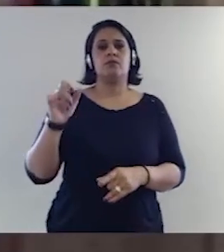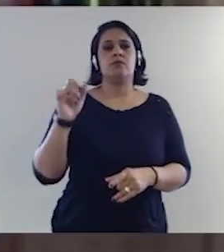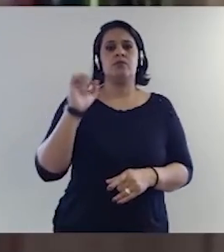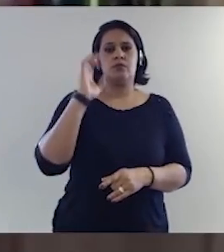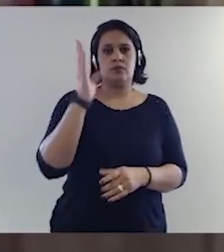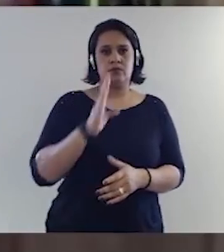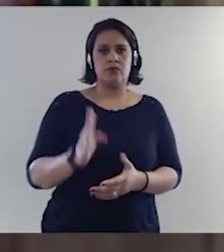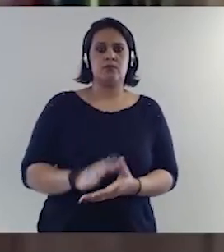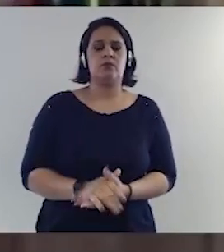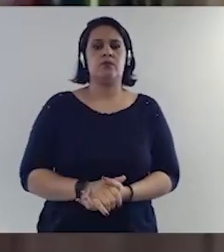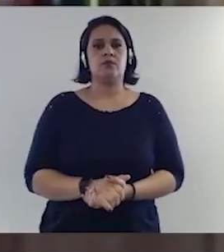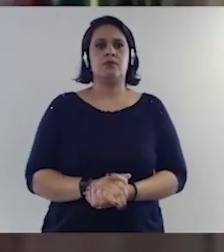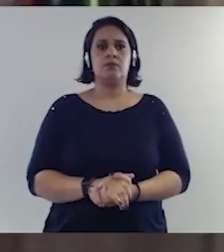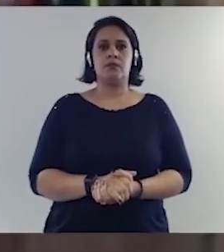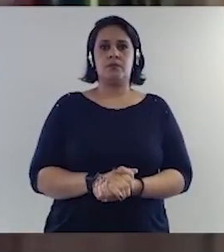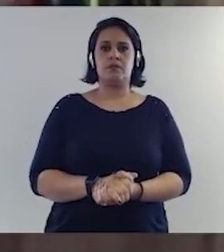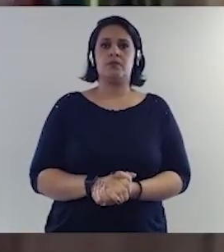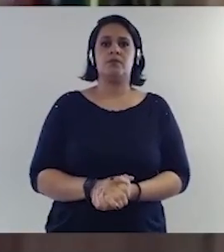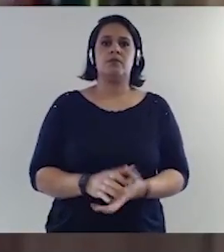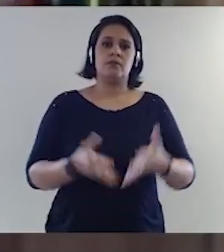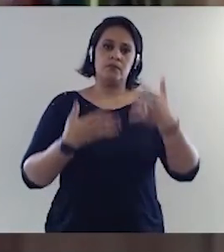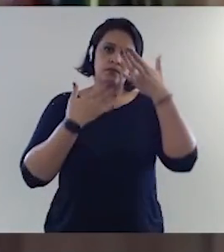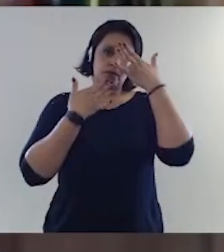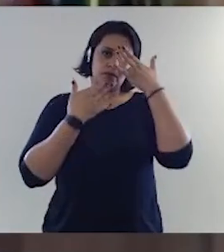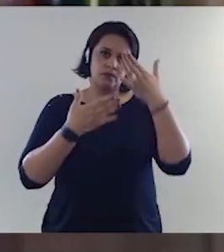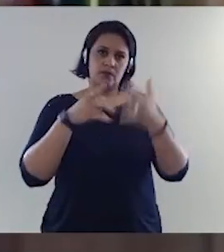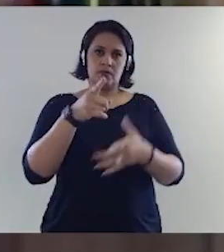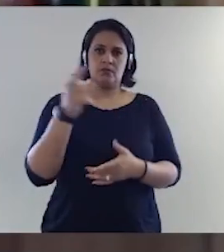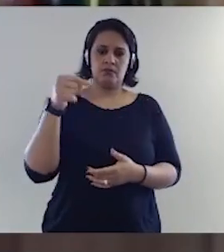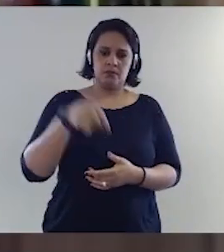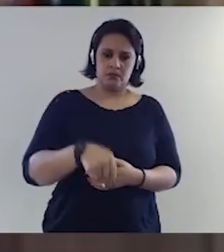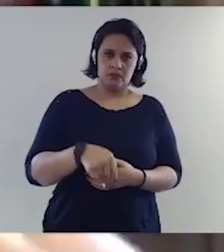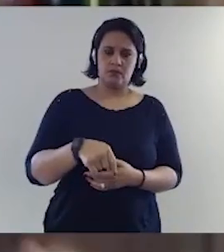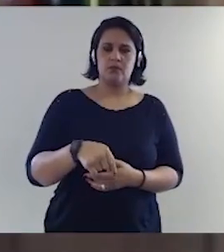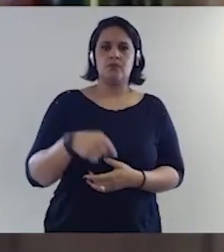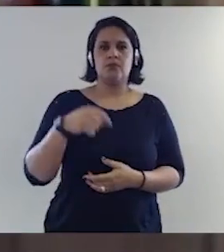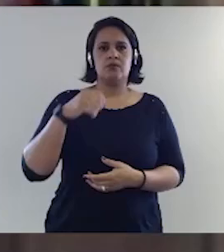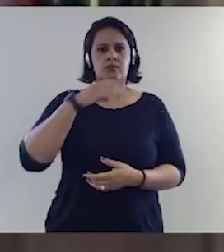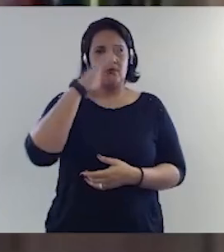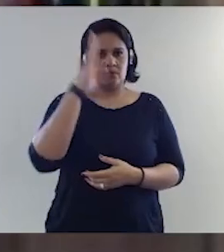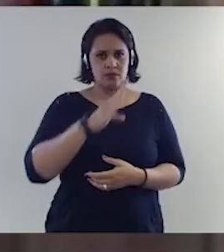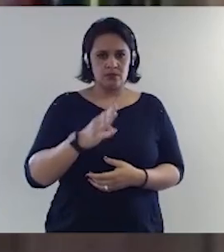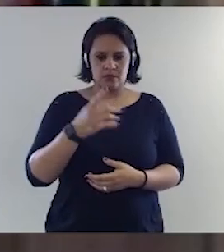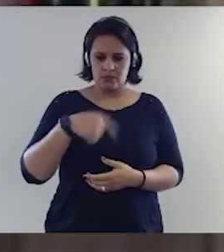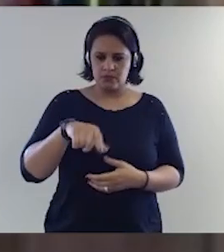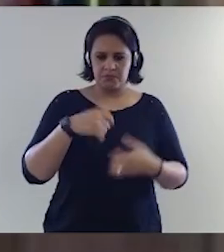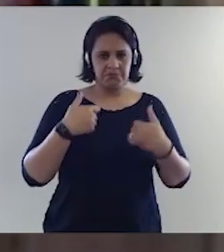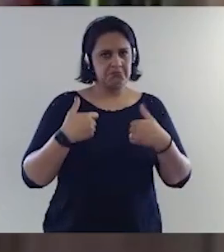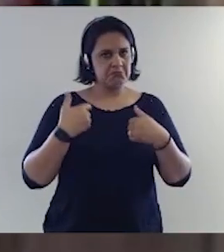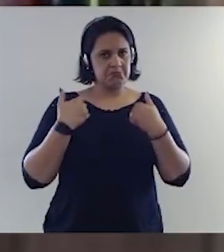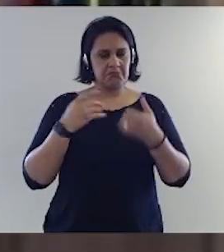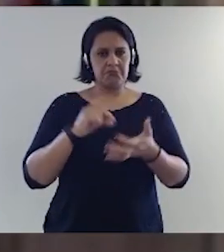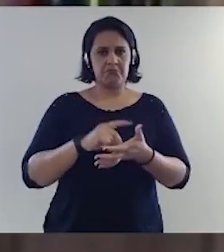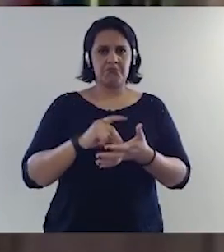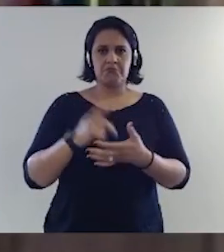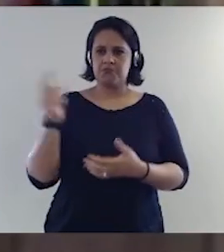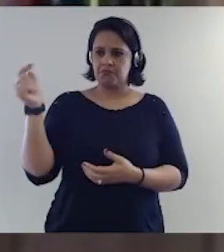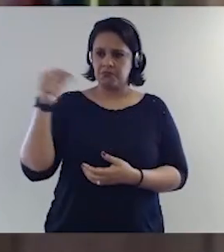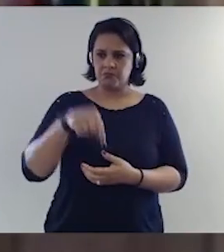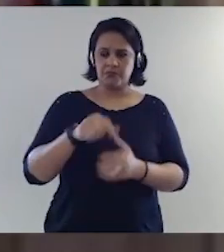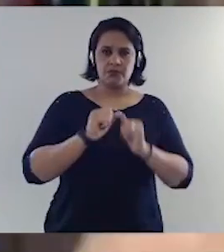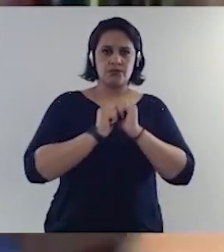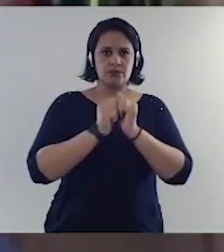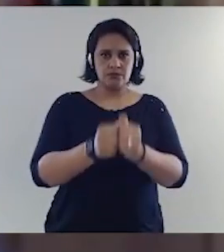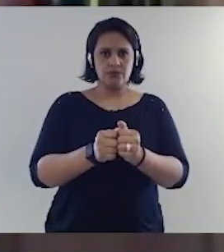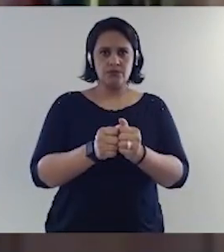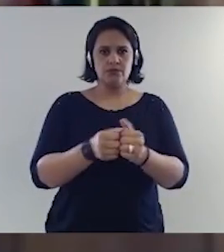agradeço demais a sua participação. Ficamos aqui no Brasil todos muito honrados de ter uma autoridade, um jurista de sua envergadura aqui conosco, e